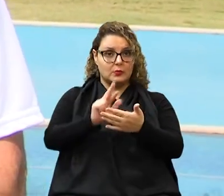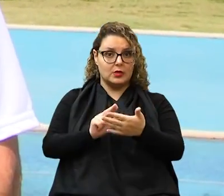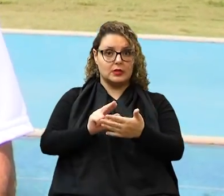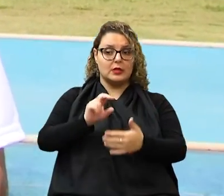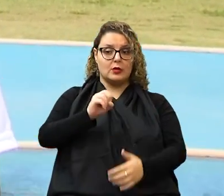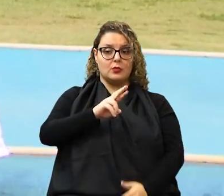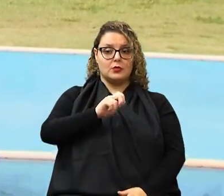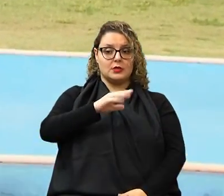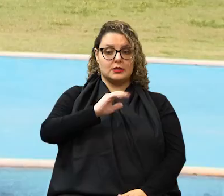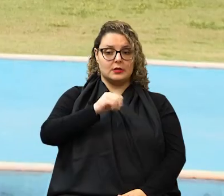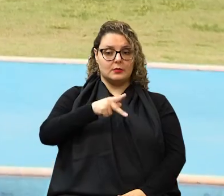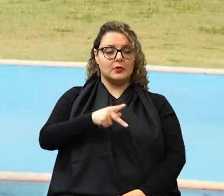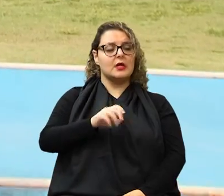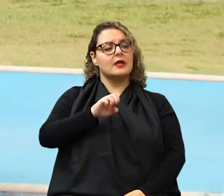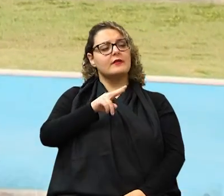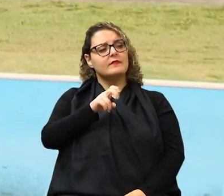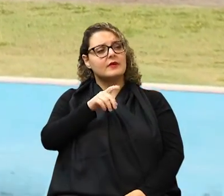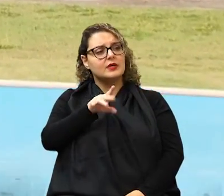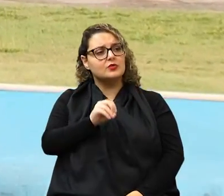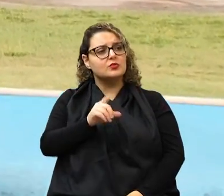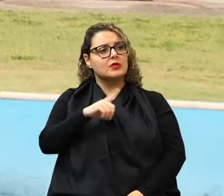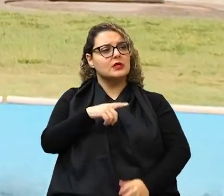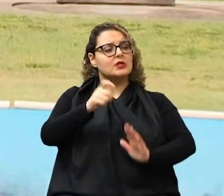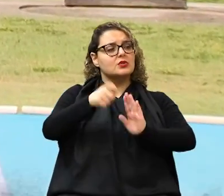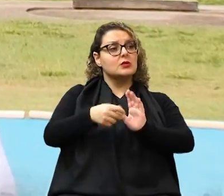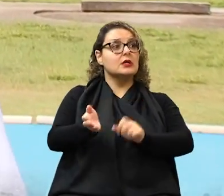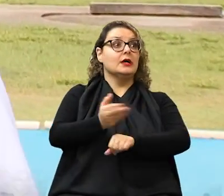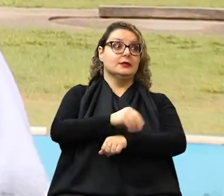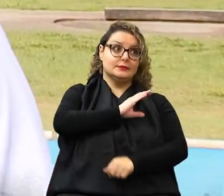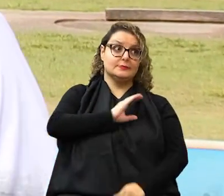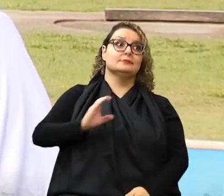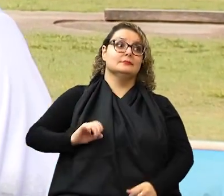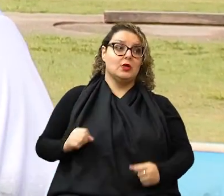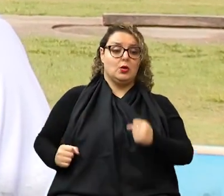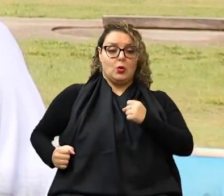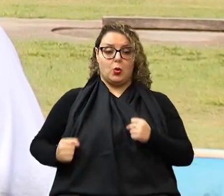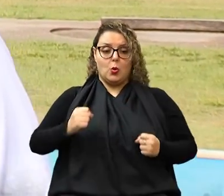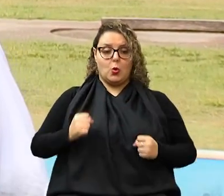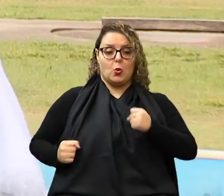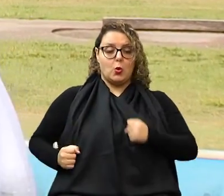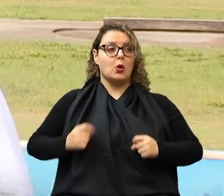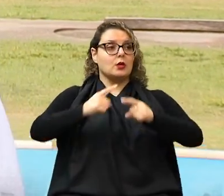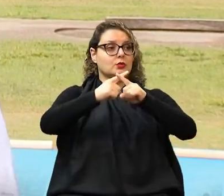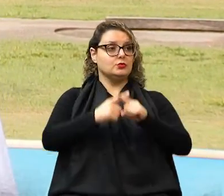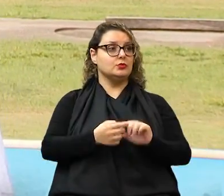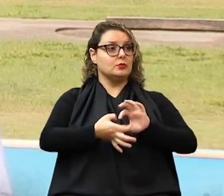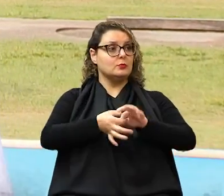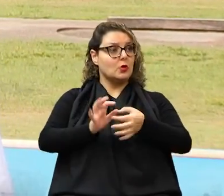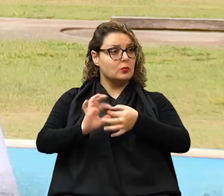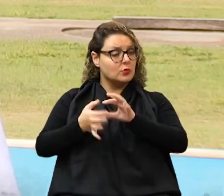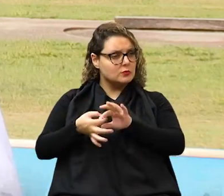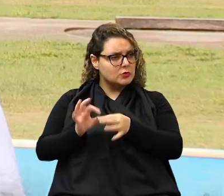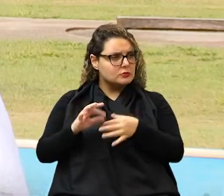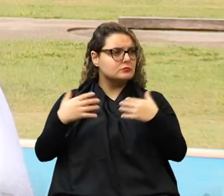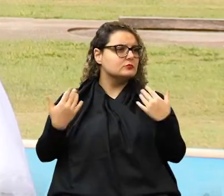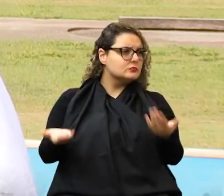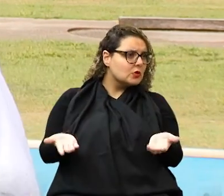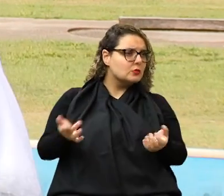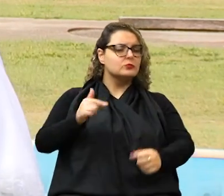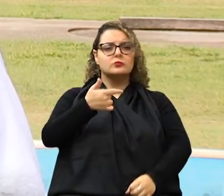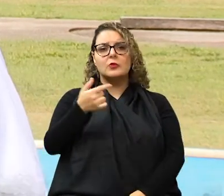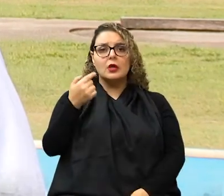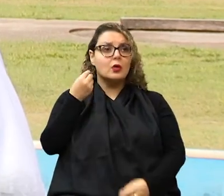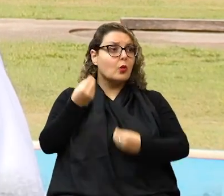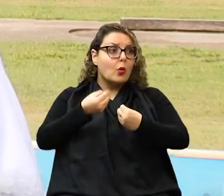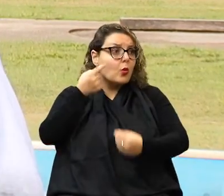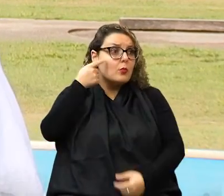atletismo aqui na Orcamp. Evandro, existem registros que antes de Cristo a corrida de estádio já era disputada nos Jogos Olímpicos, né? Então